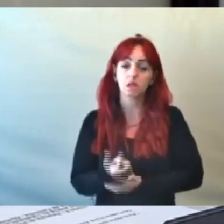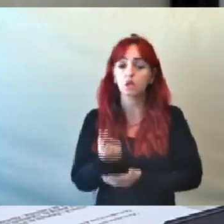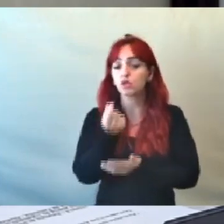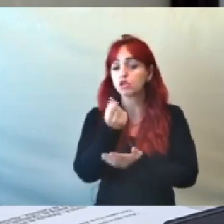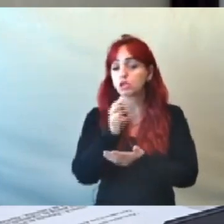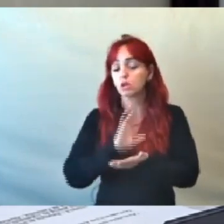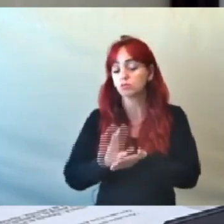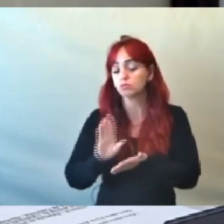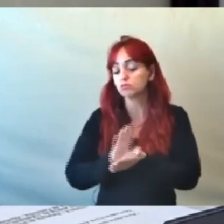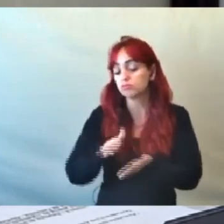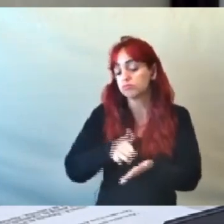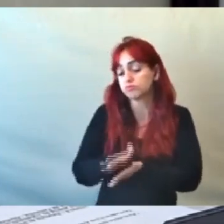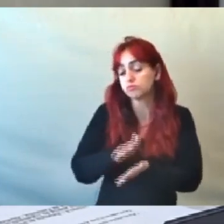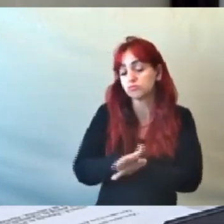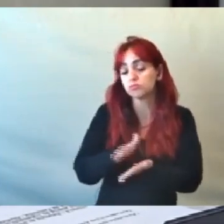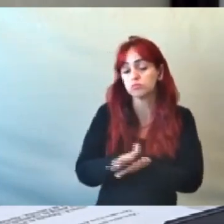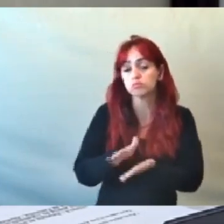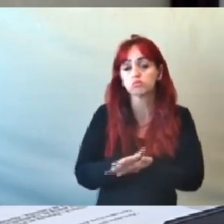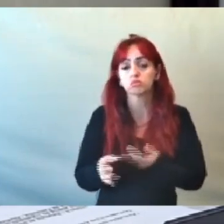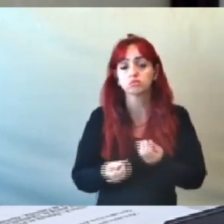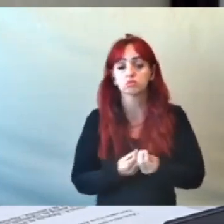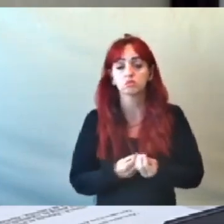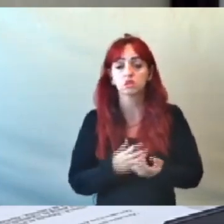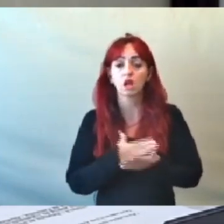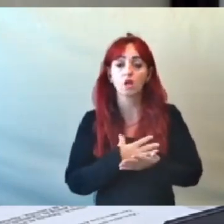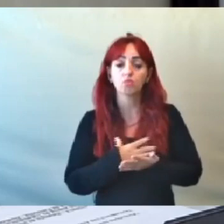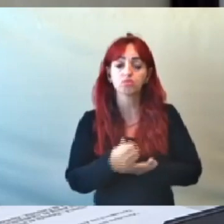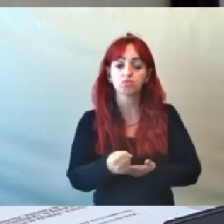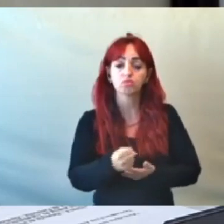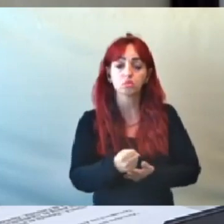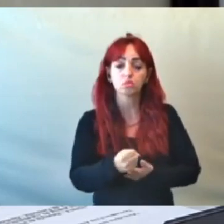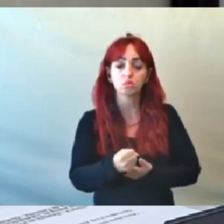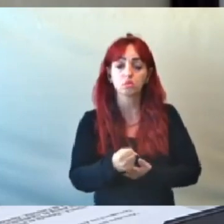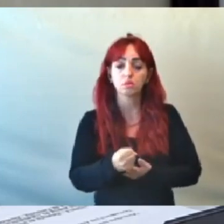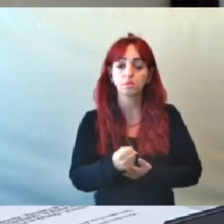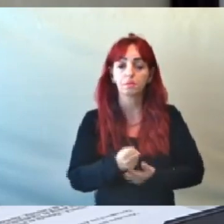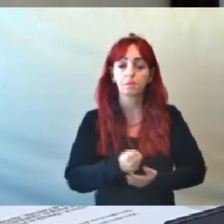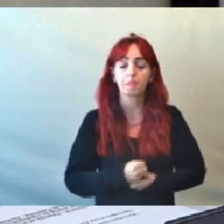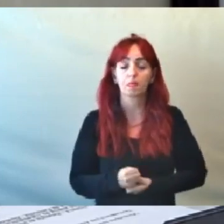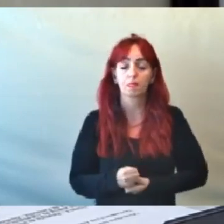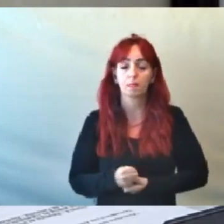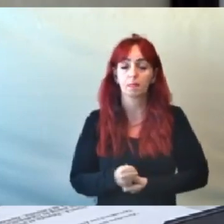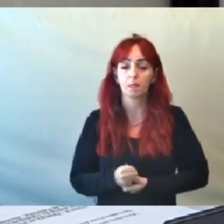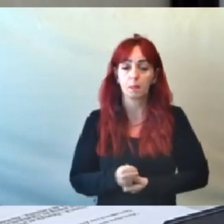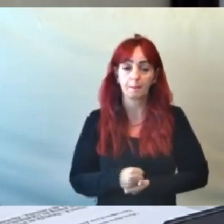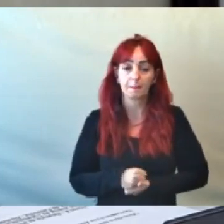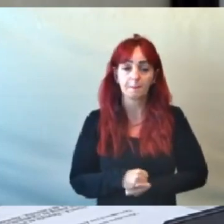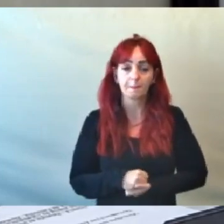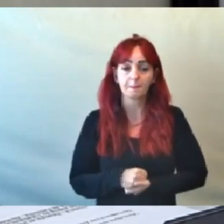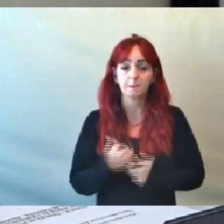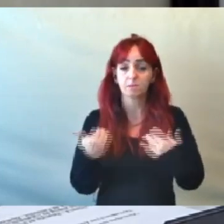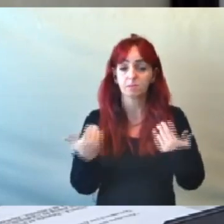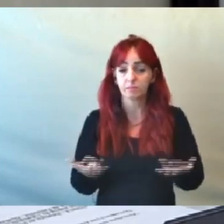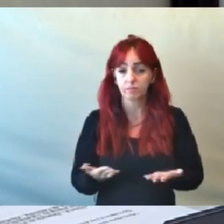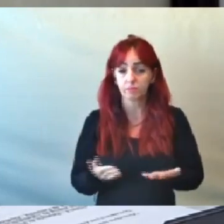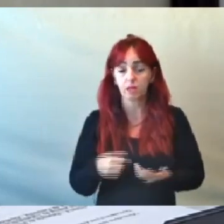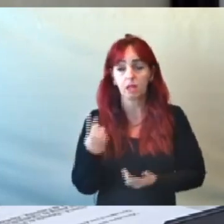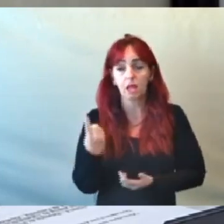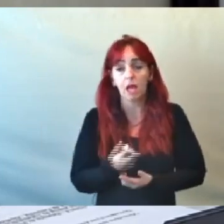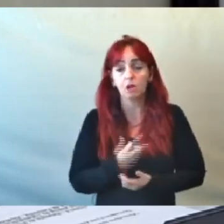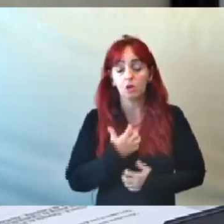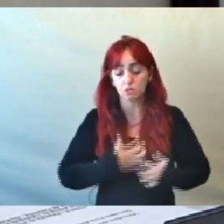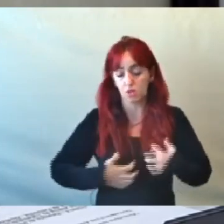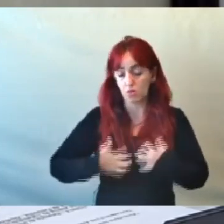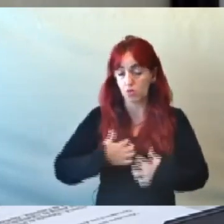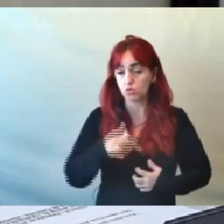dinheiro está indo pelo ralo do vertedouro da Lagoa da Pampulha. E essa é a nossa maior angústia aqui nessa CPI. É que